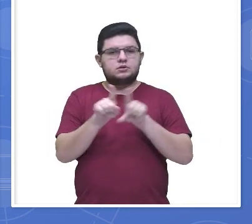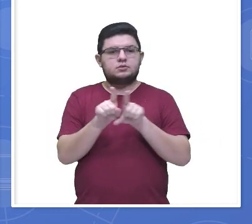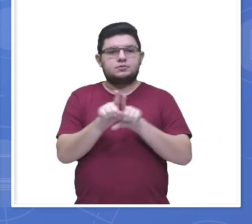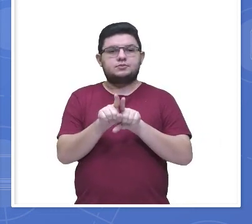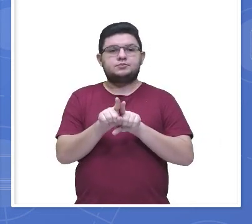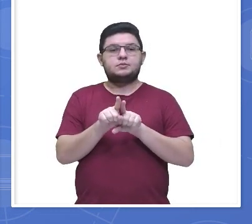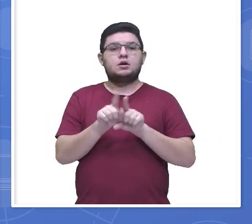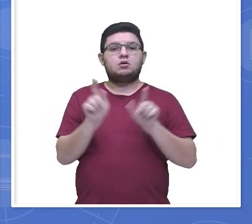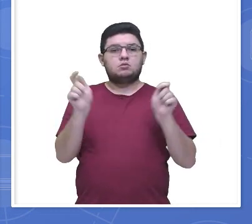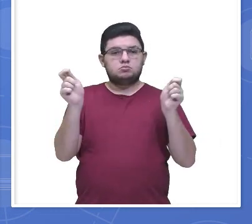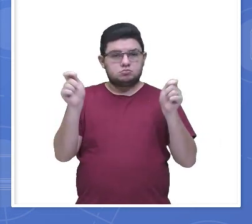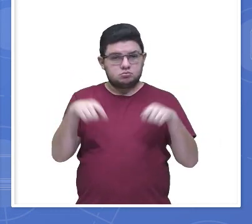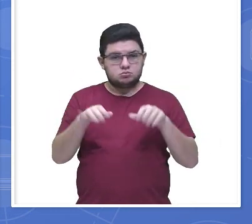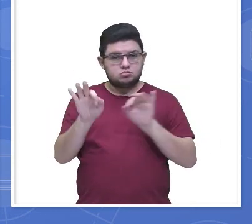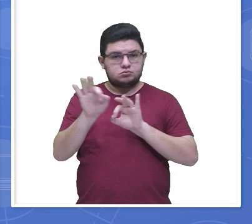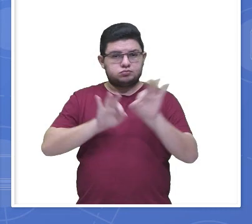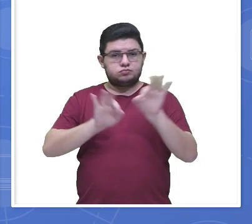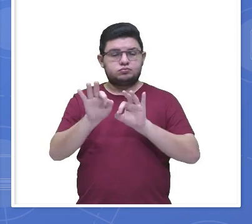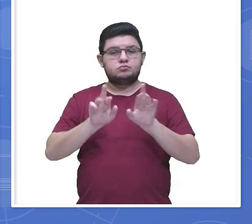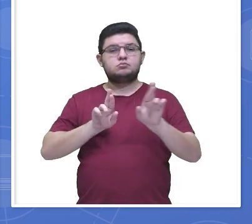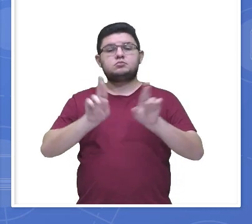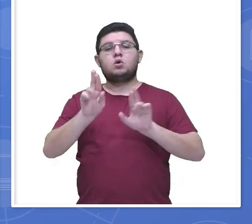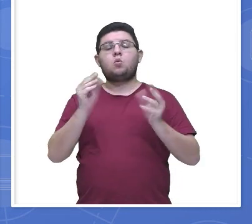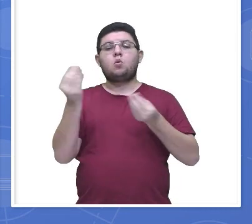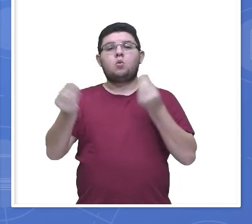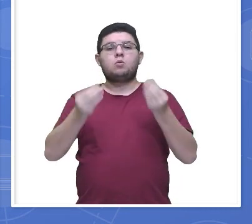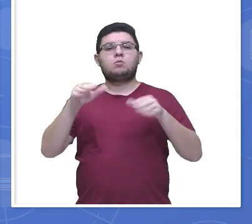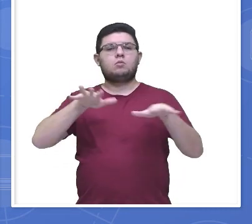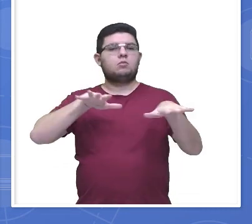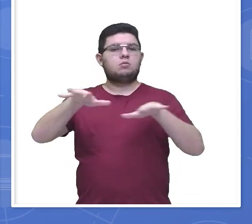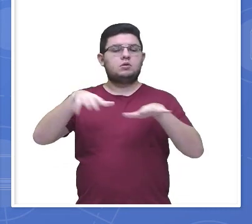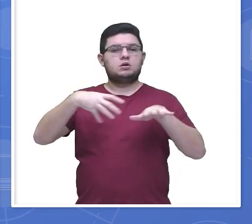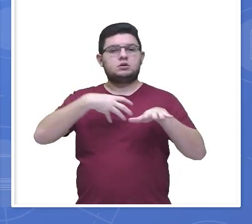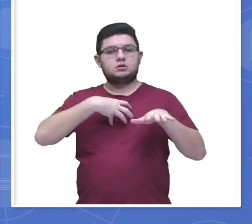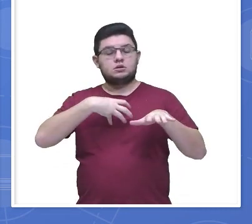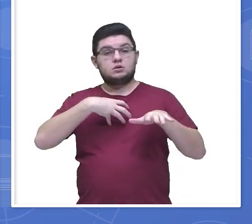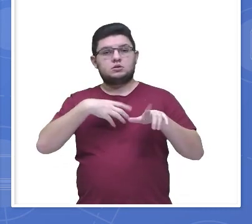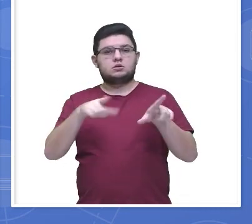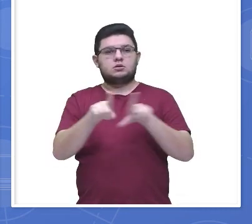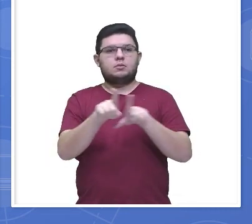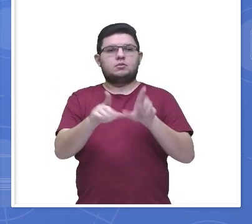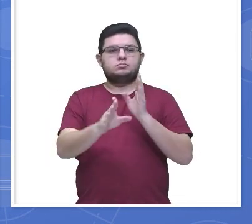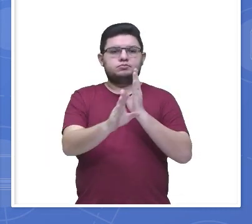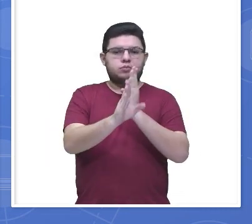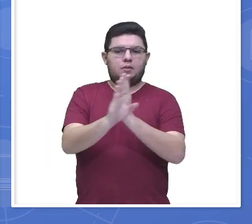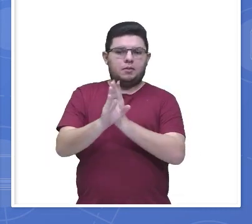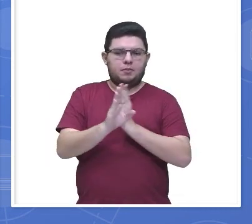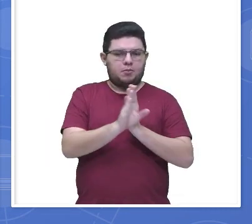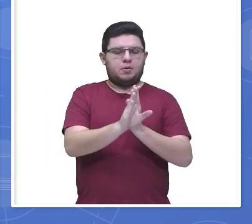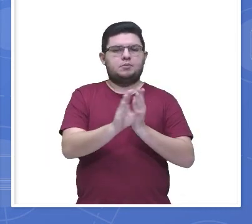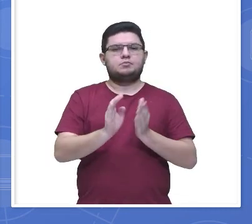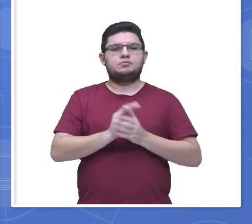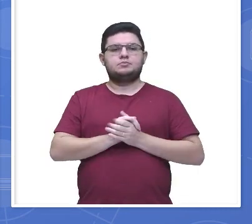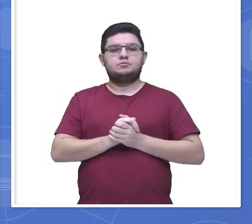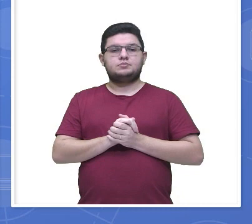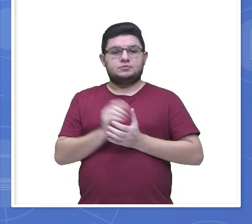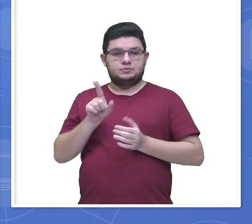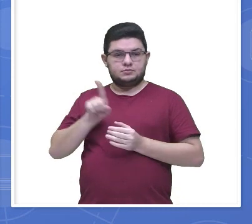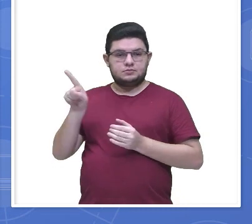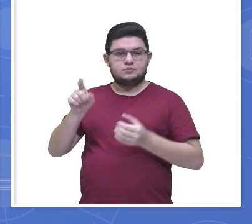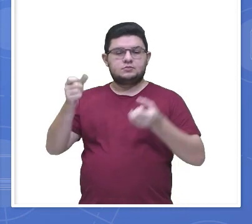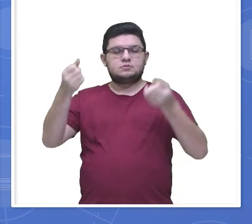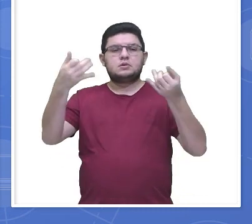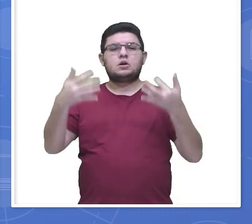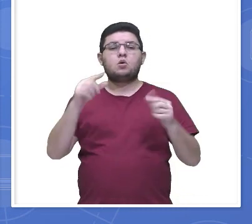ser dadas na forma de movimentos, sensações ou constatações. Então, como eu falei, né? Nós temos ali uma rede